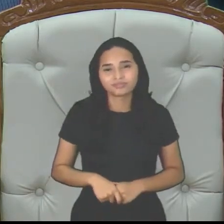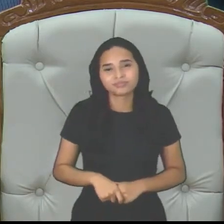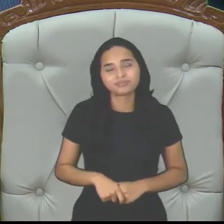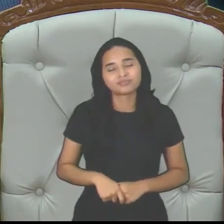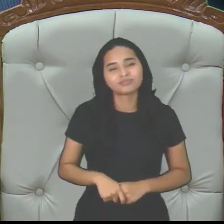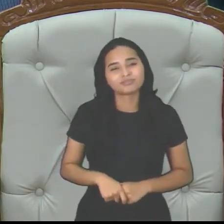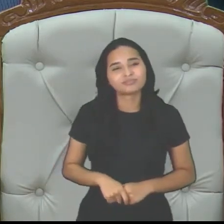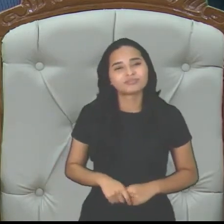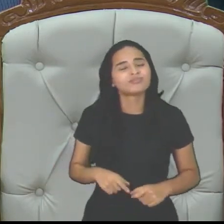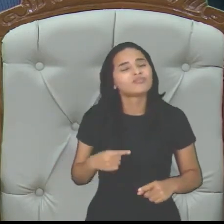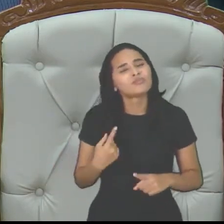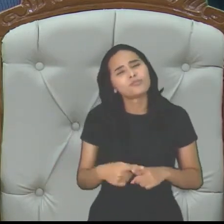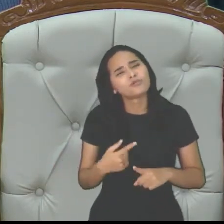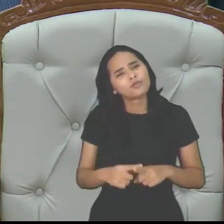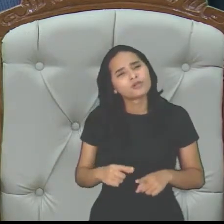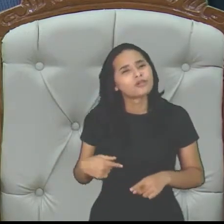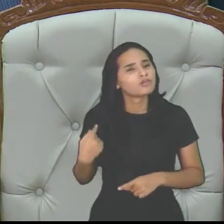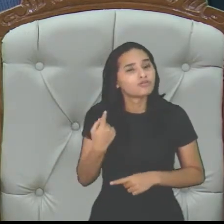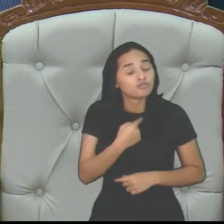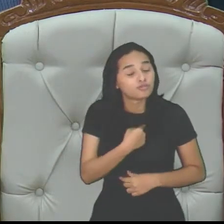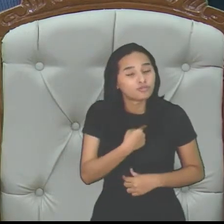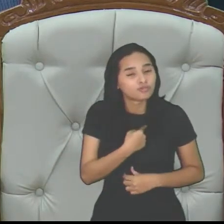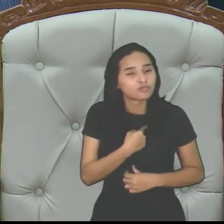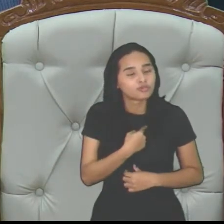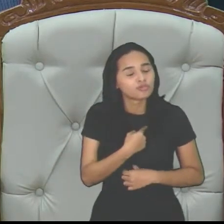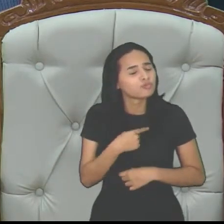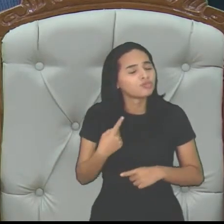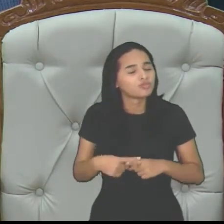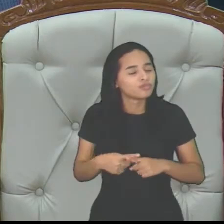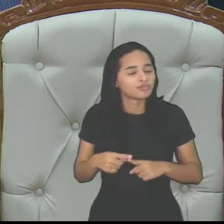Por que nós, irmãos, por que nós